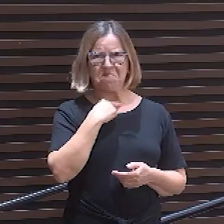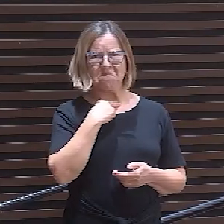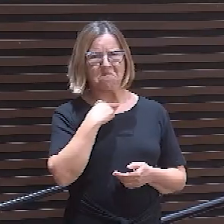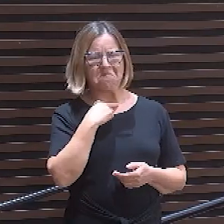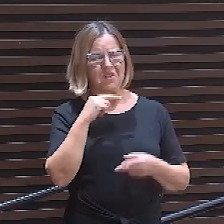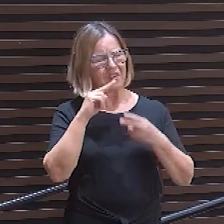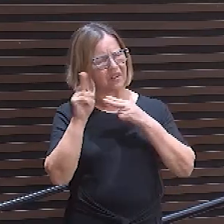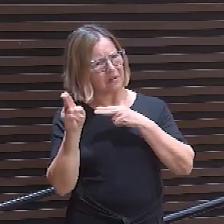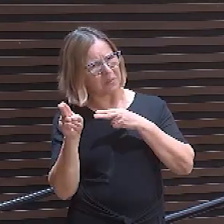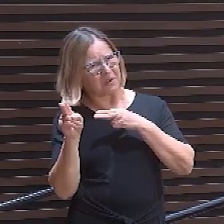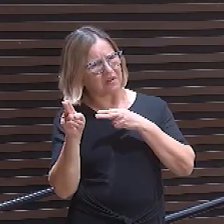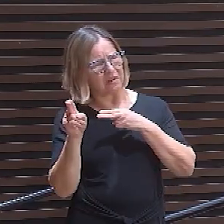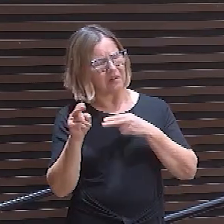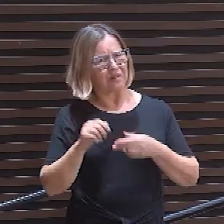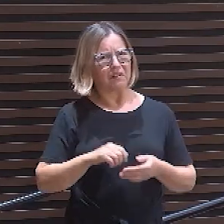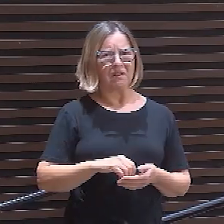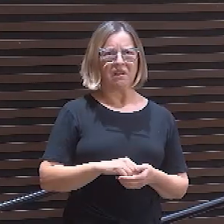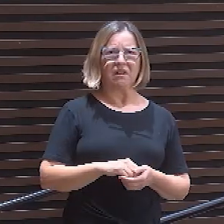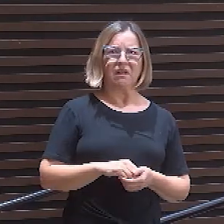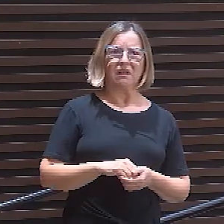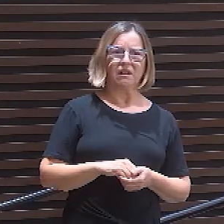Eu fiquei muito